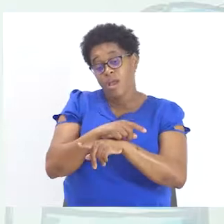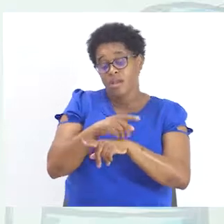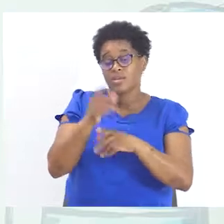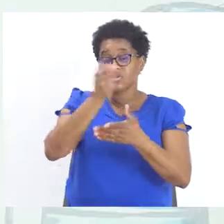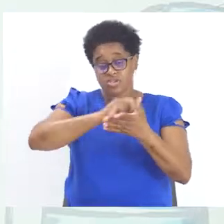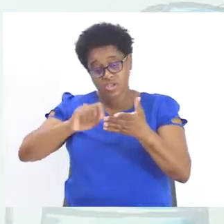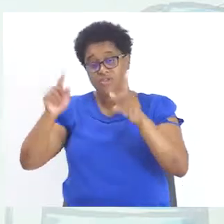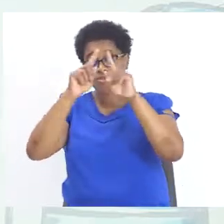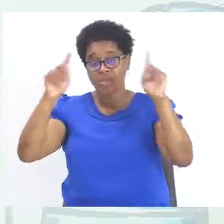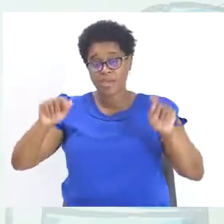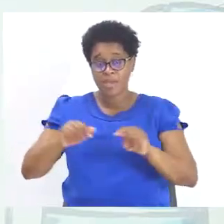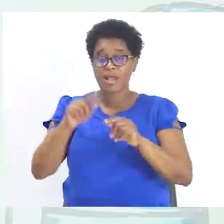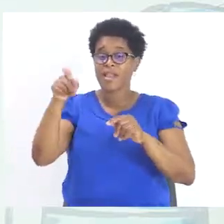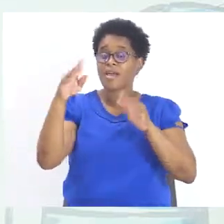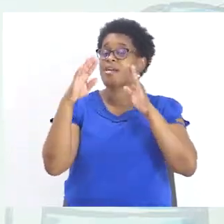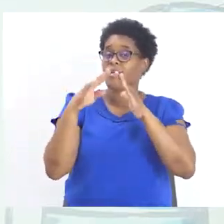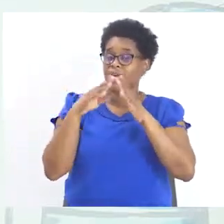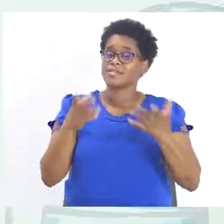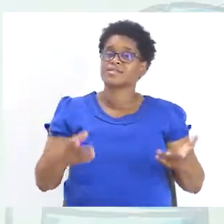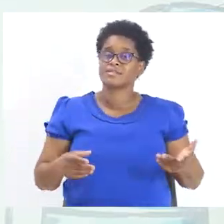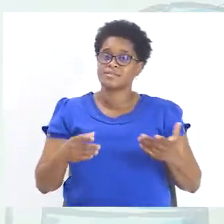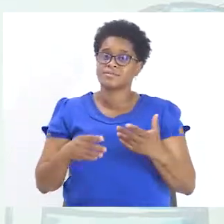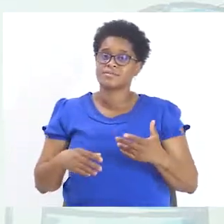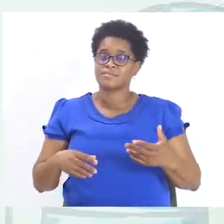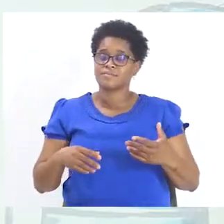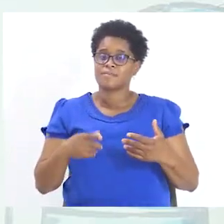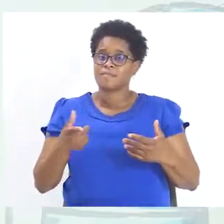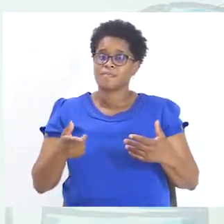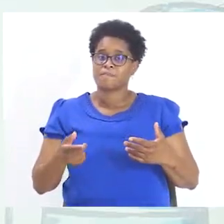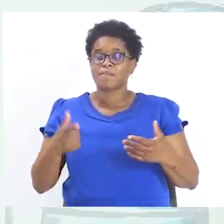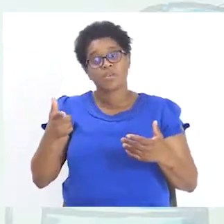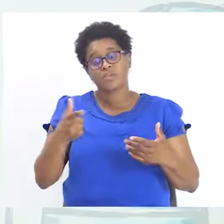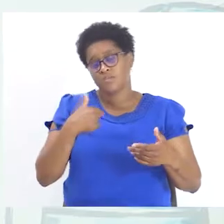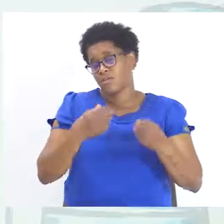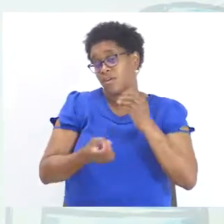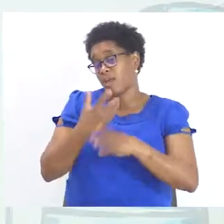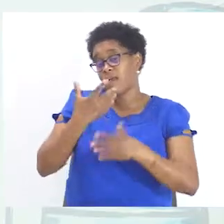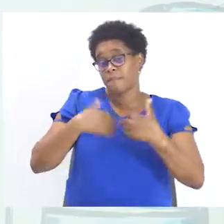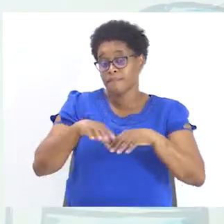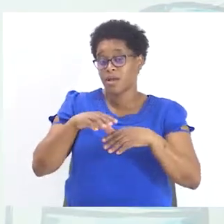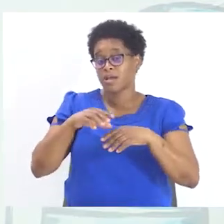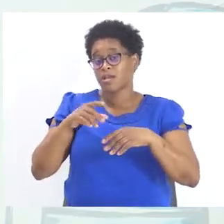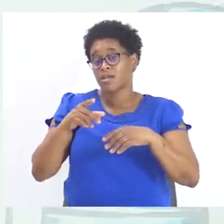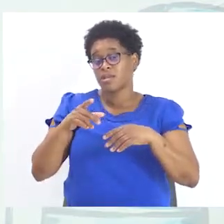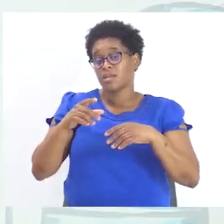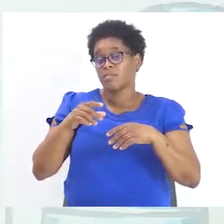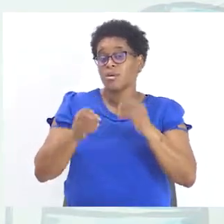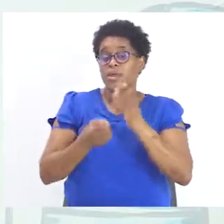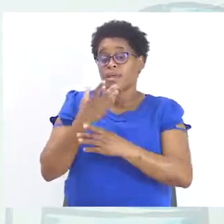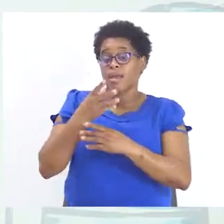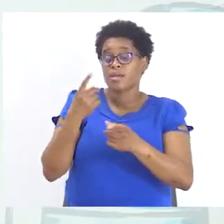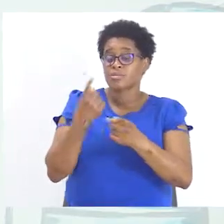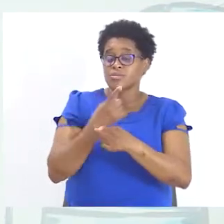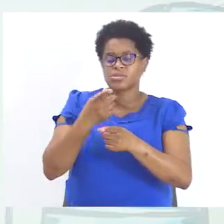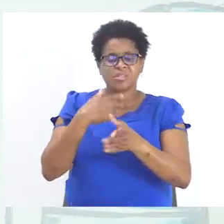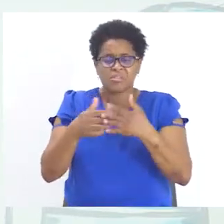escreve uma tabela lá em casa. Não vou utilizar a palavra inventar, mas podem criar monômio que vocês quiserem